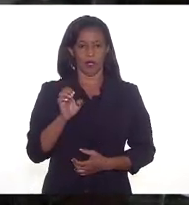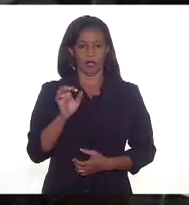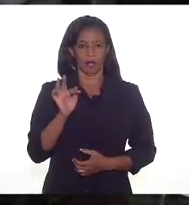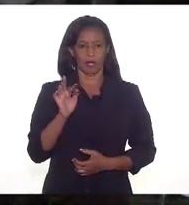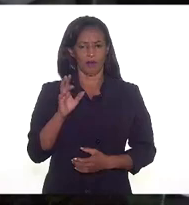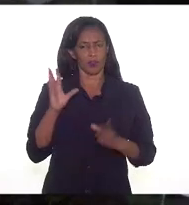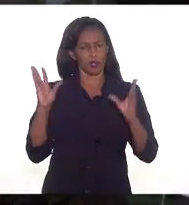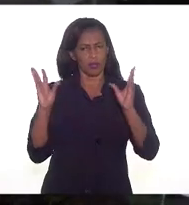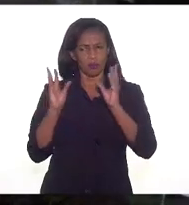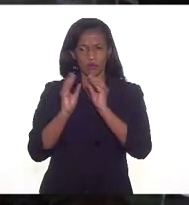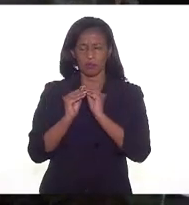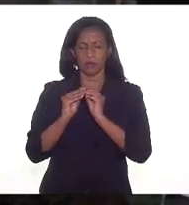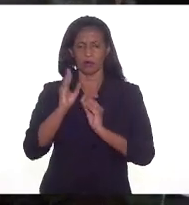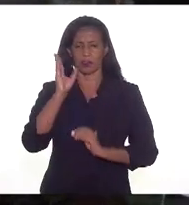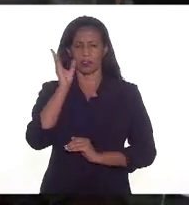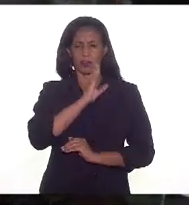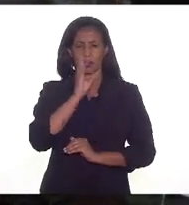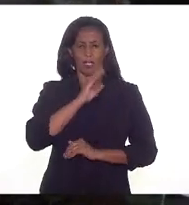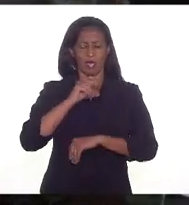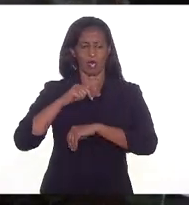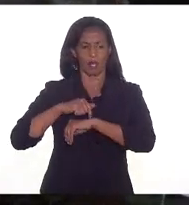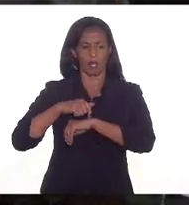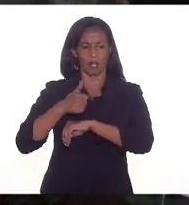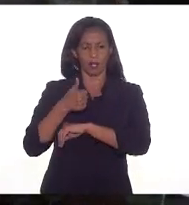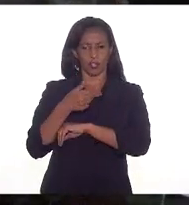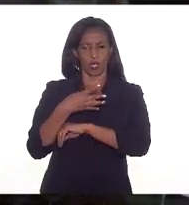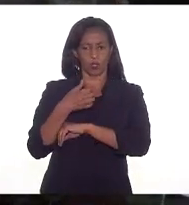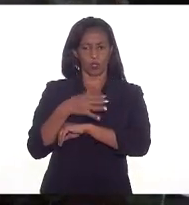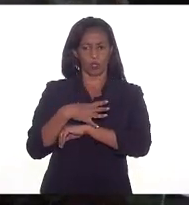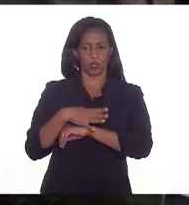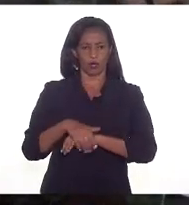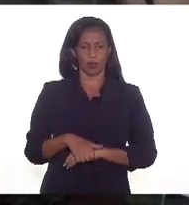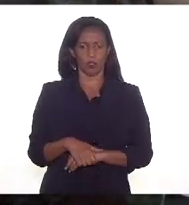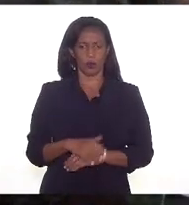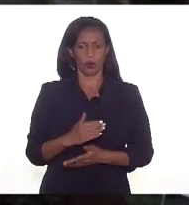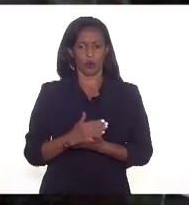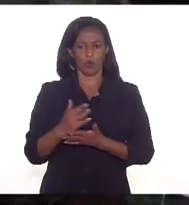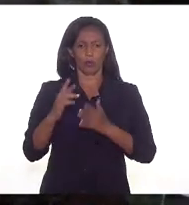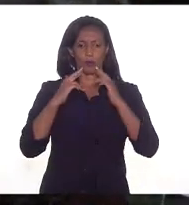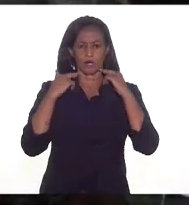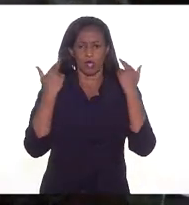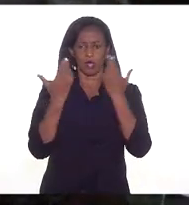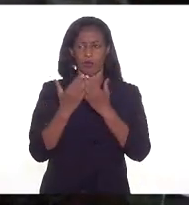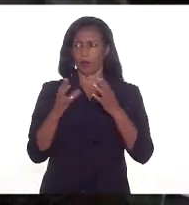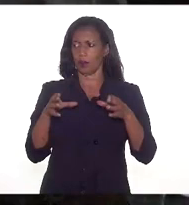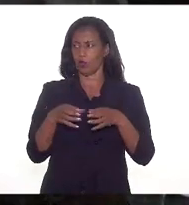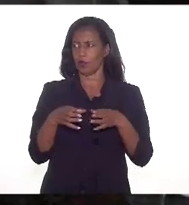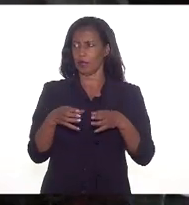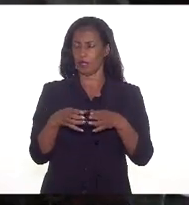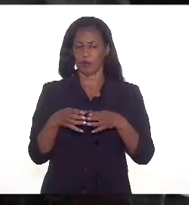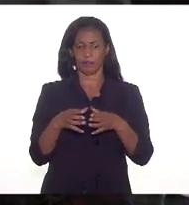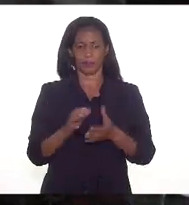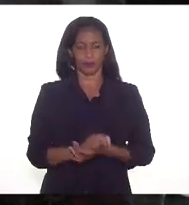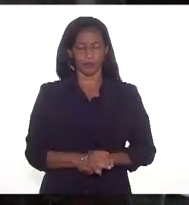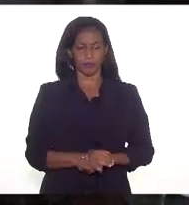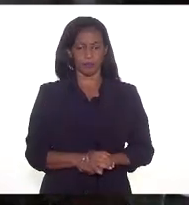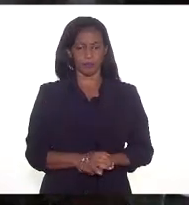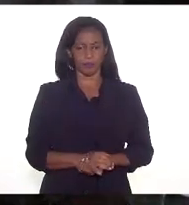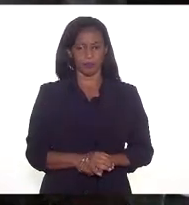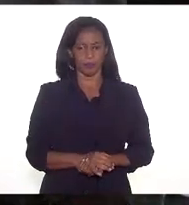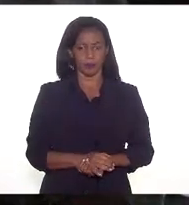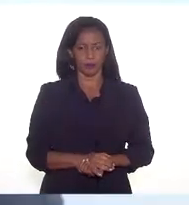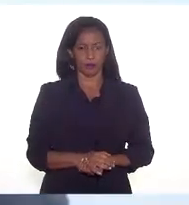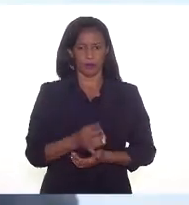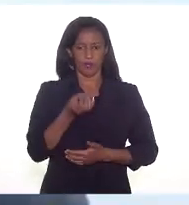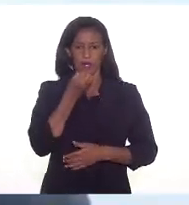breve, que nós vamos, agora às 14, começar a reunião da comissão. Pois não, senhor presidente. Uma